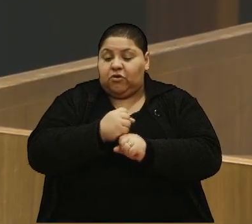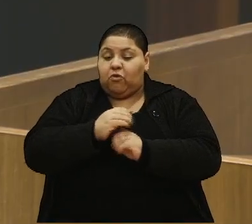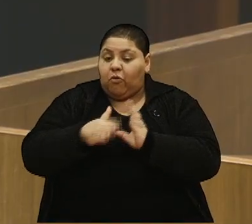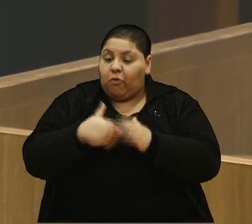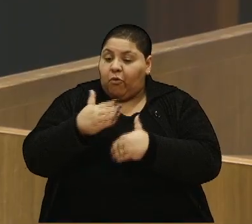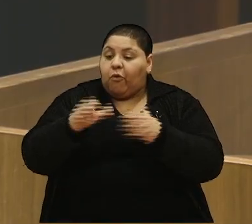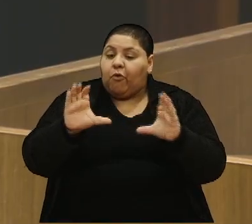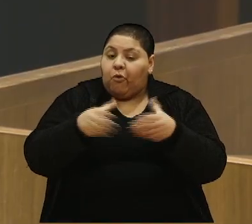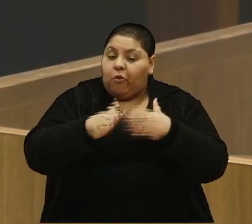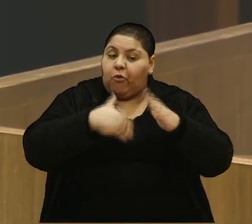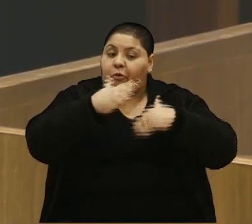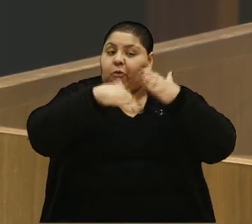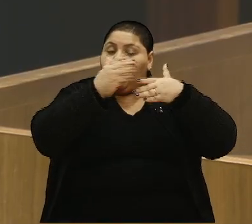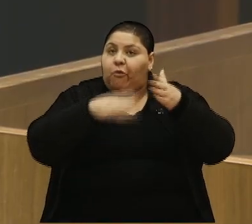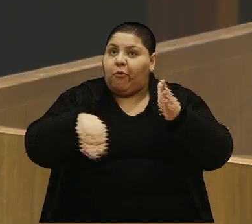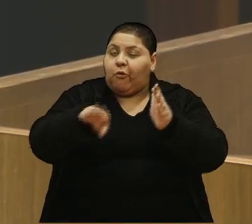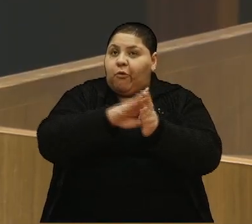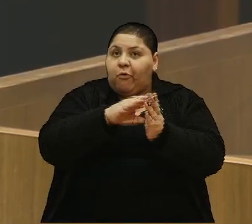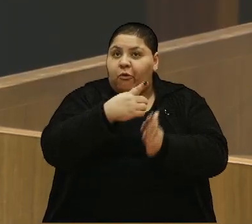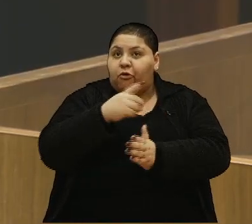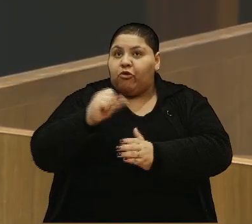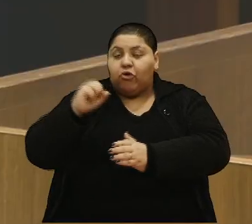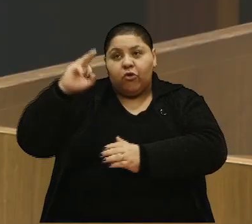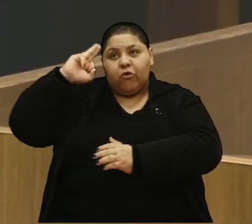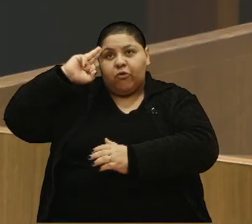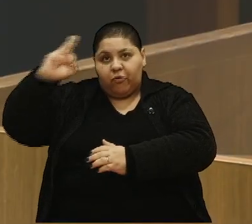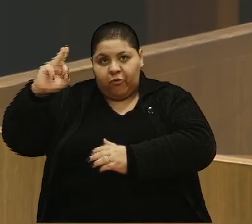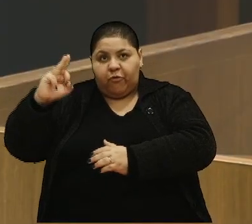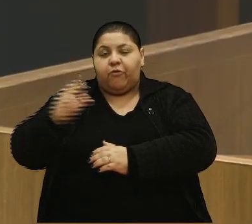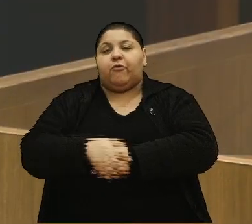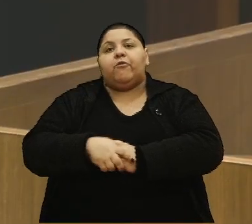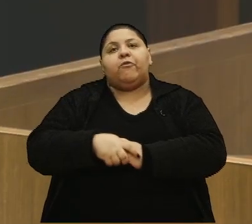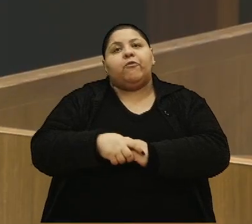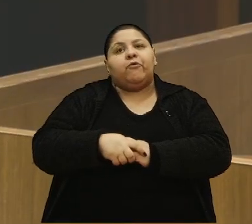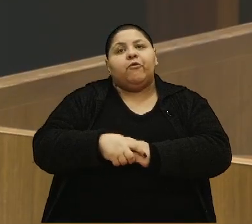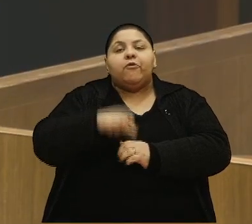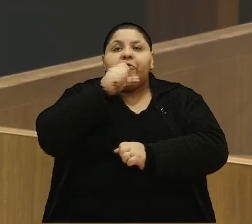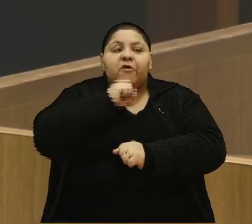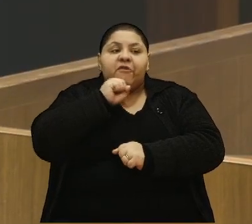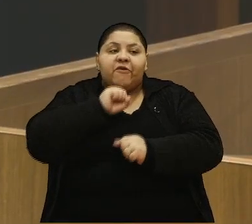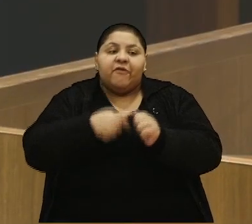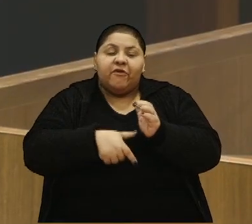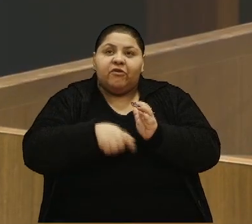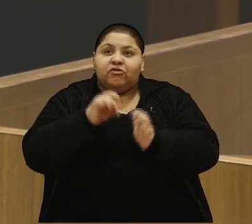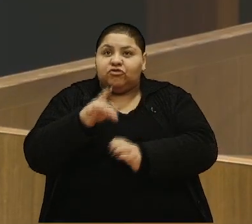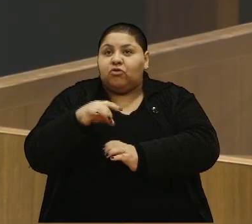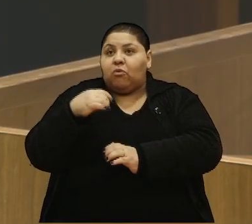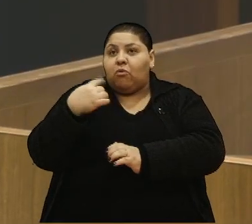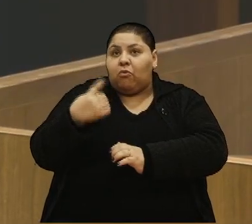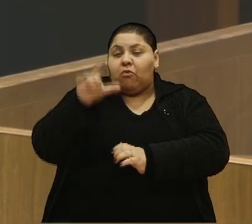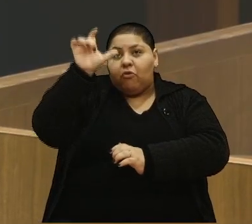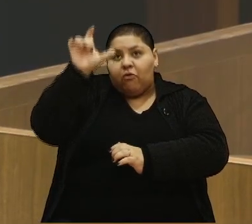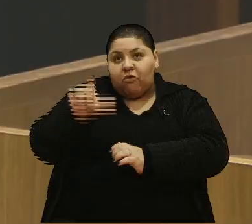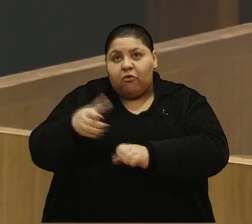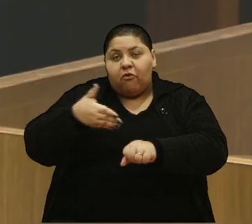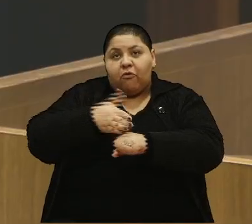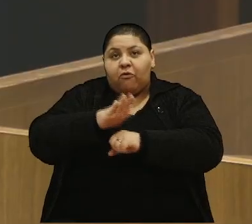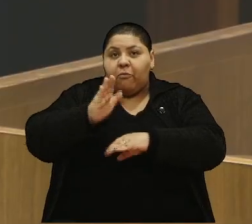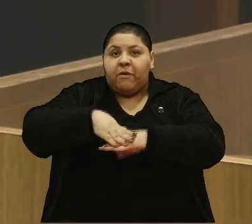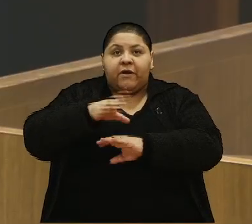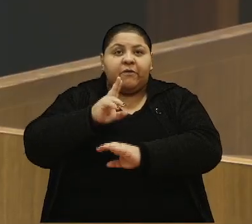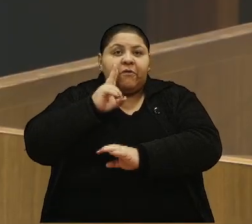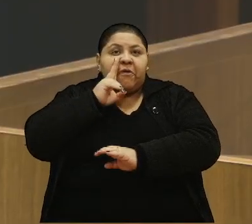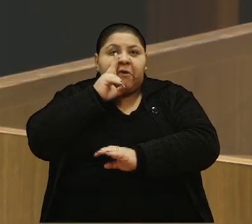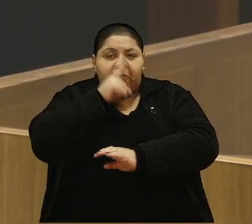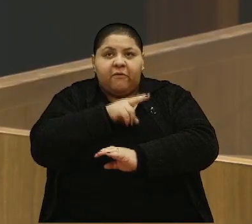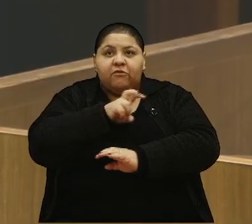o grupo cresceu, chegando a 18 escoteiros. O ramo sênior, que inicialmente tinha apenas um participante, tornou-se o mais forte,